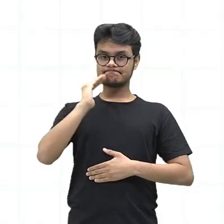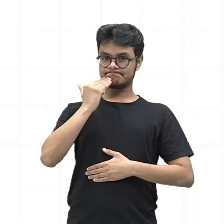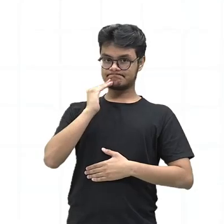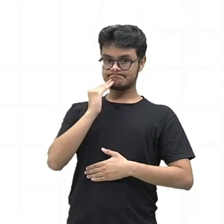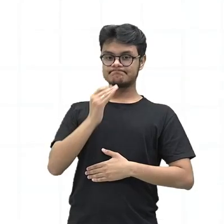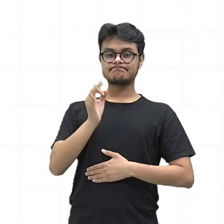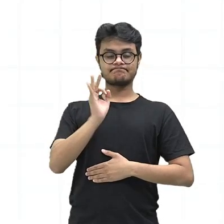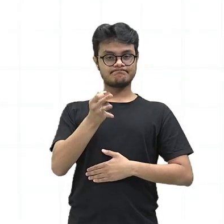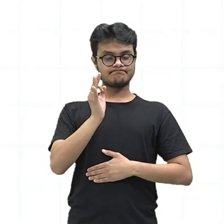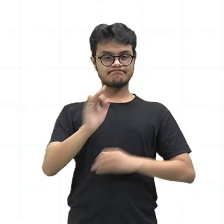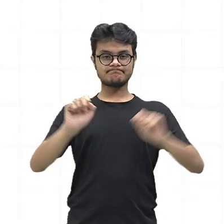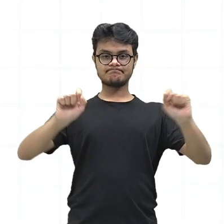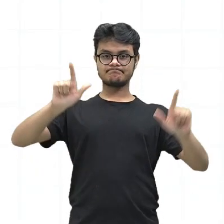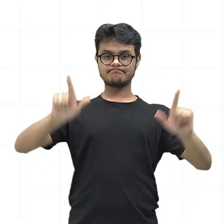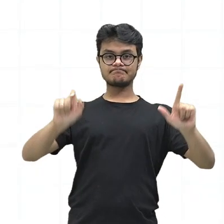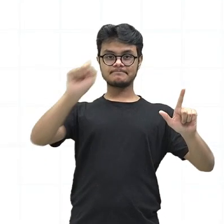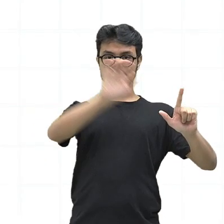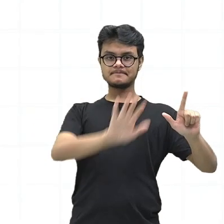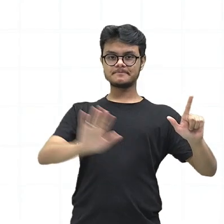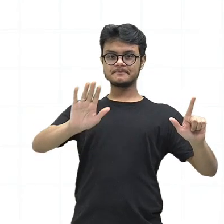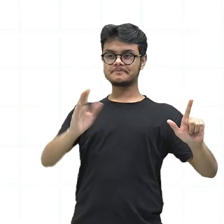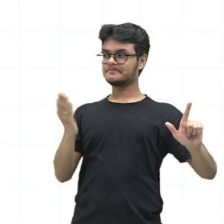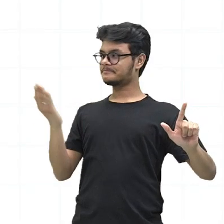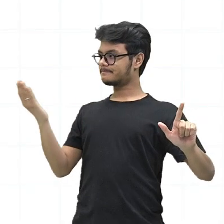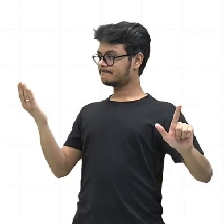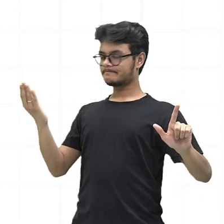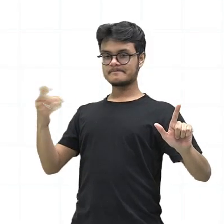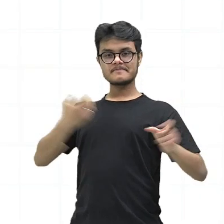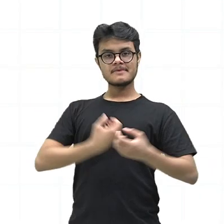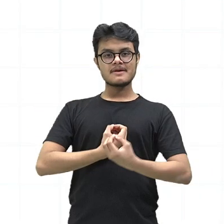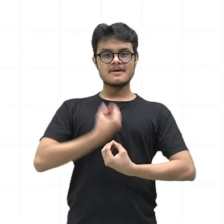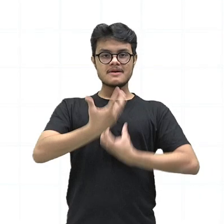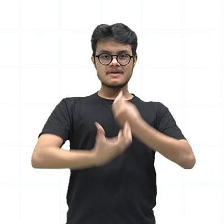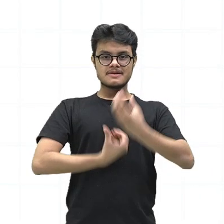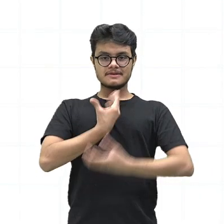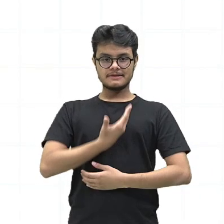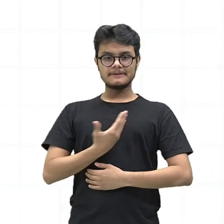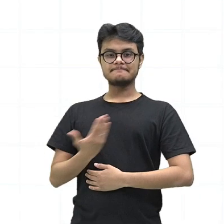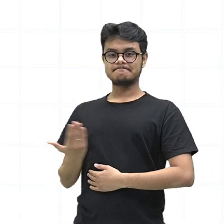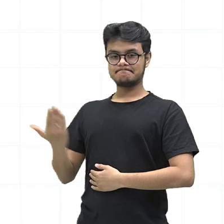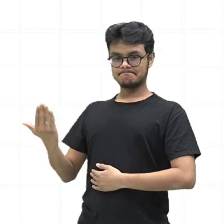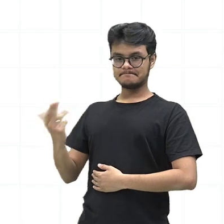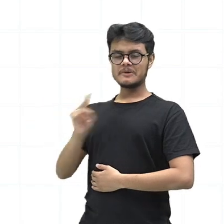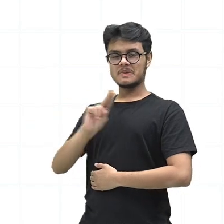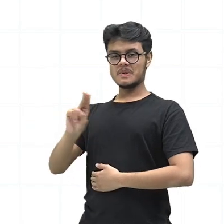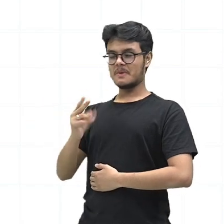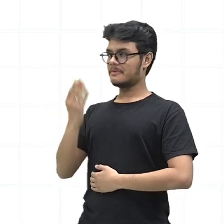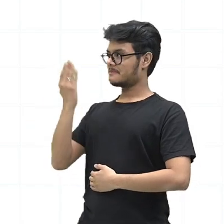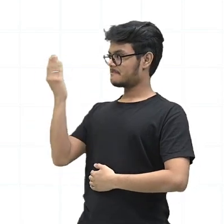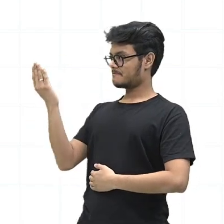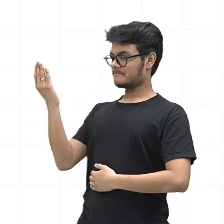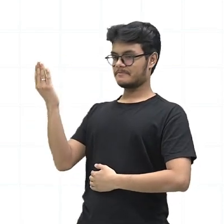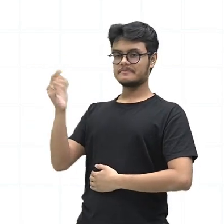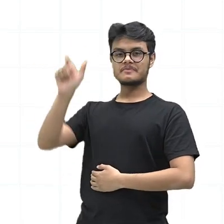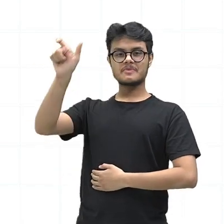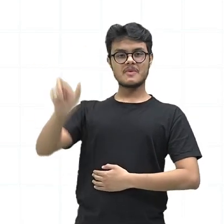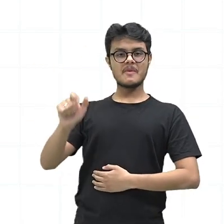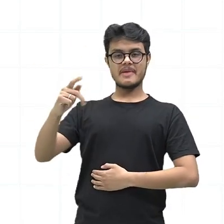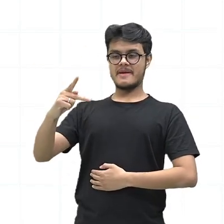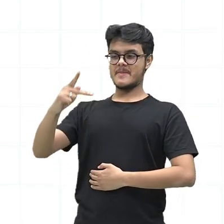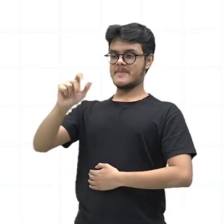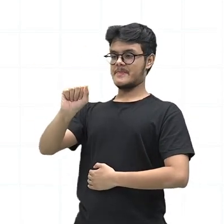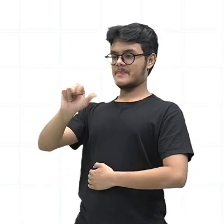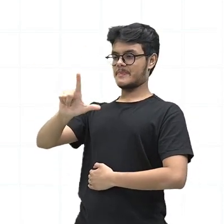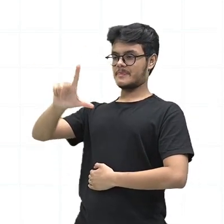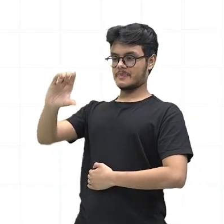questão da expressão. Aí a gente já tem As Bodas de Caná, que é uma obra de Paolo Veronese. A gente